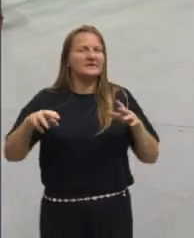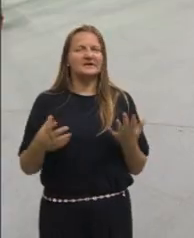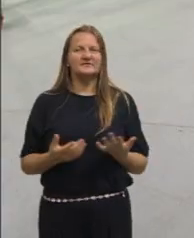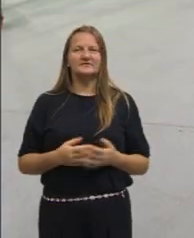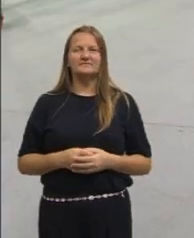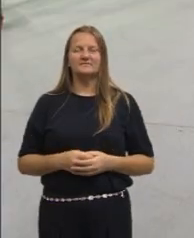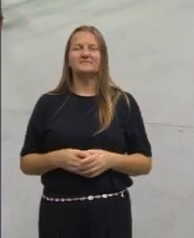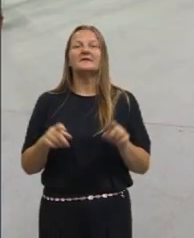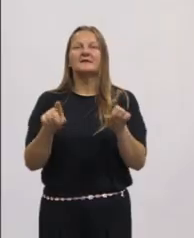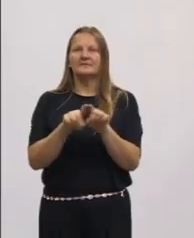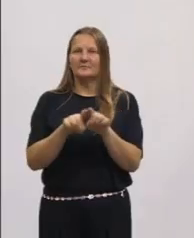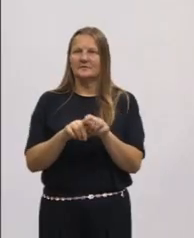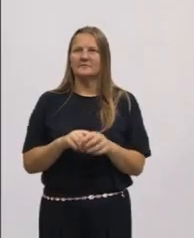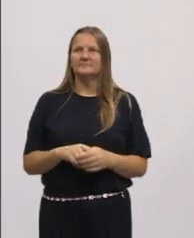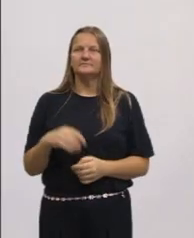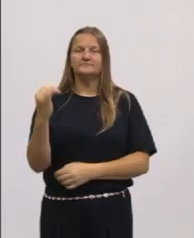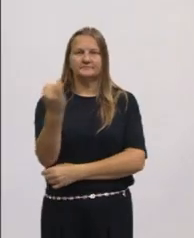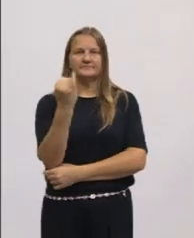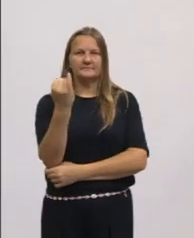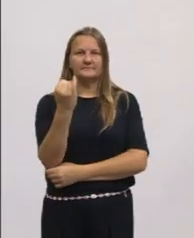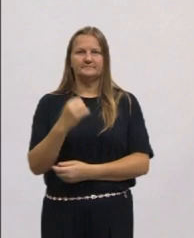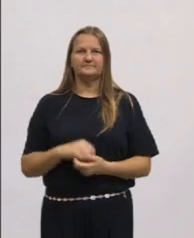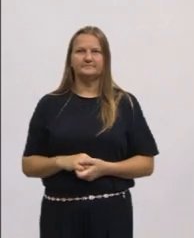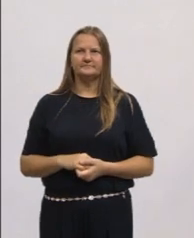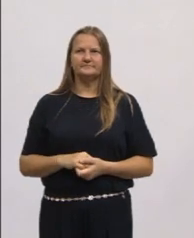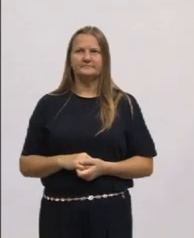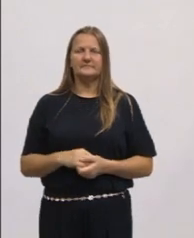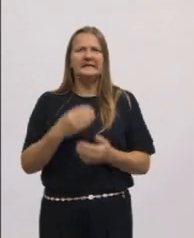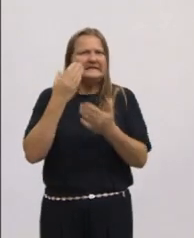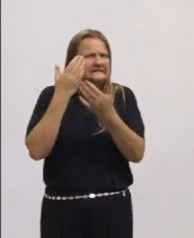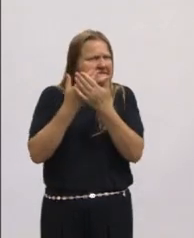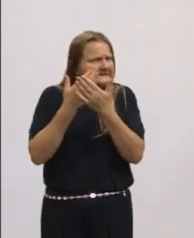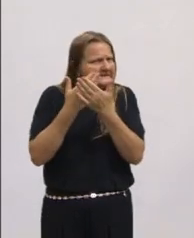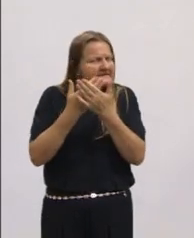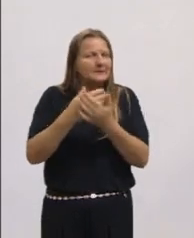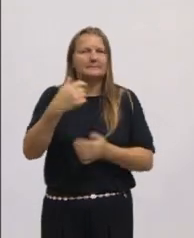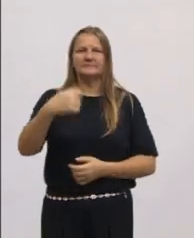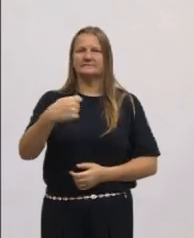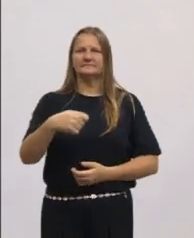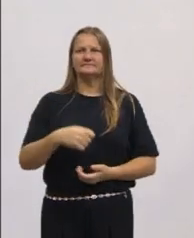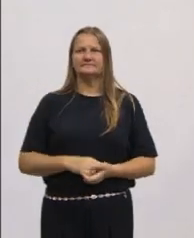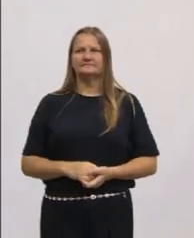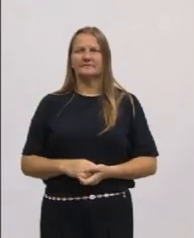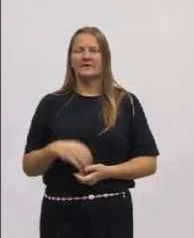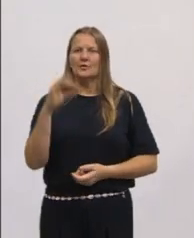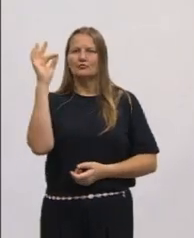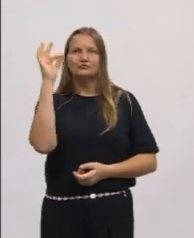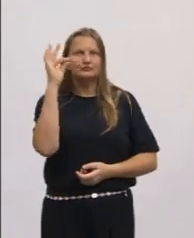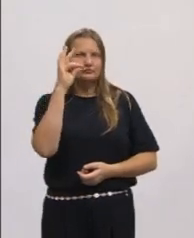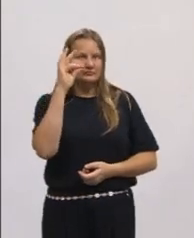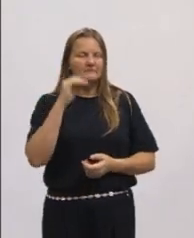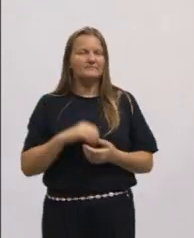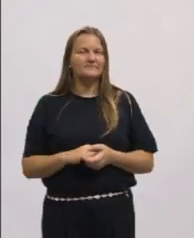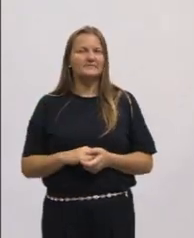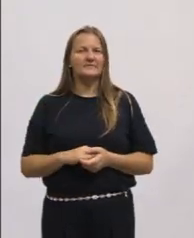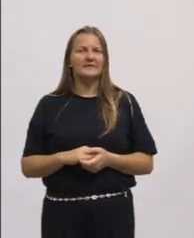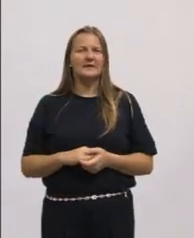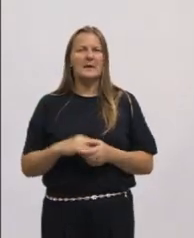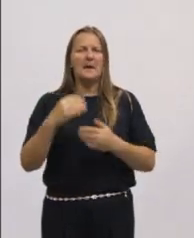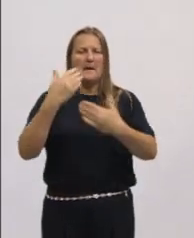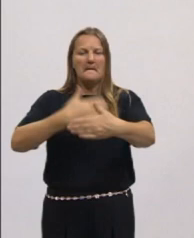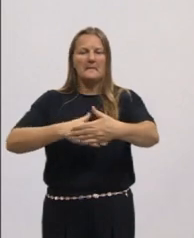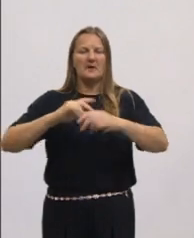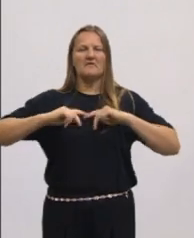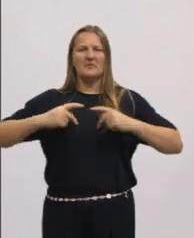duas questões bem importantes né tem que estudar eu acompanho muito Twitter as redes sociais e tem gente que diz ah prova de humanas